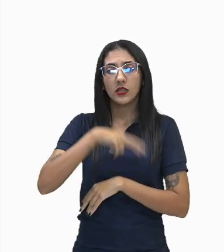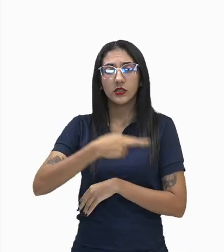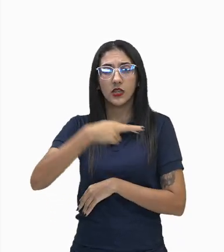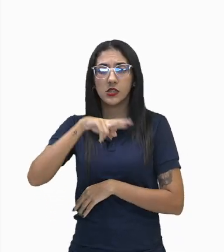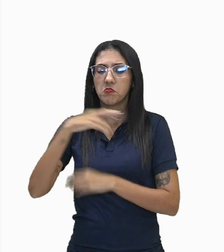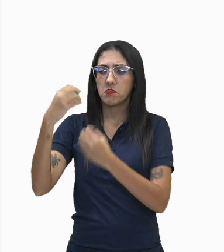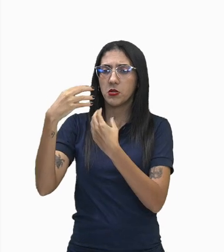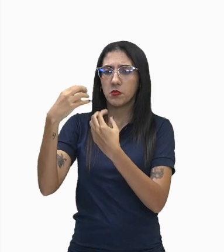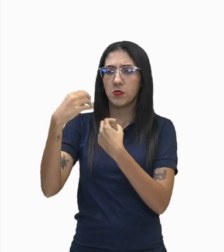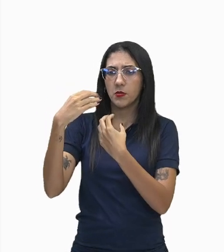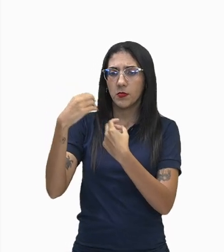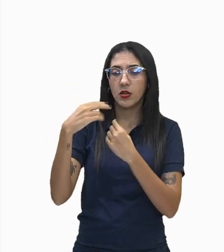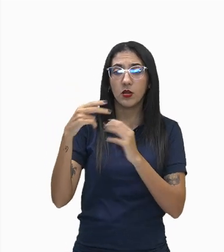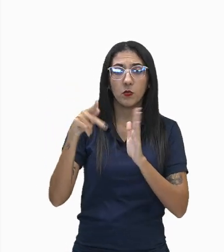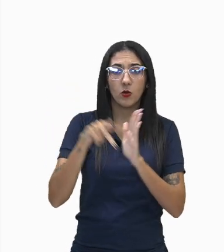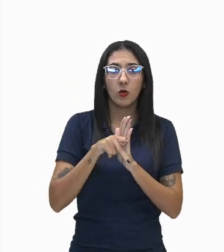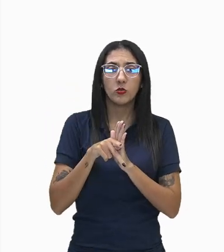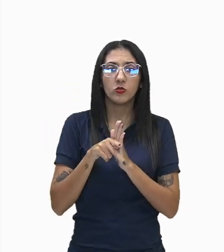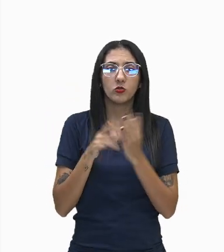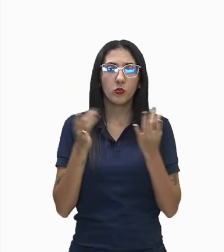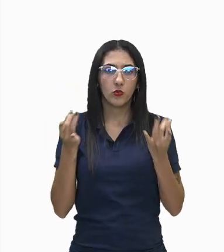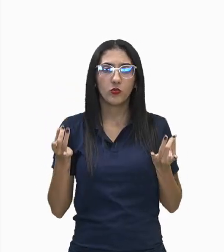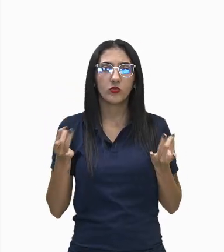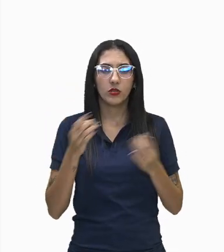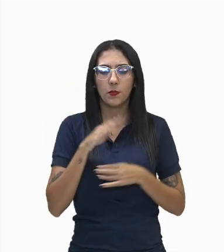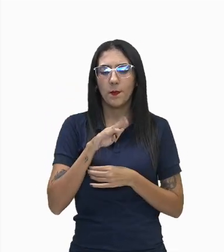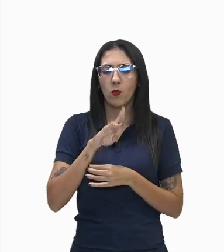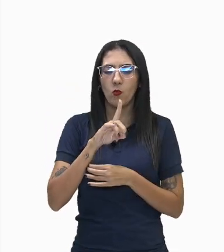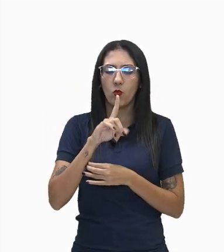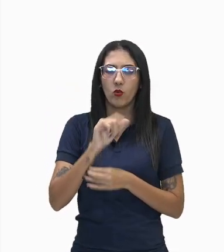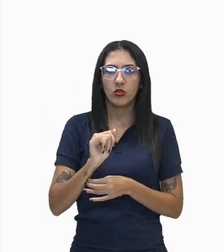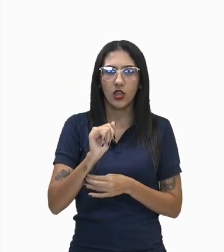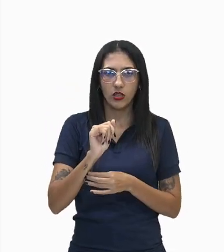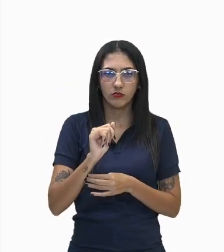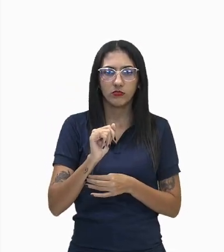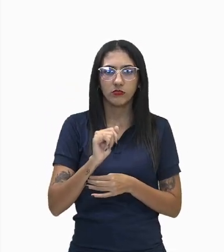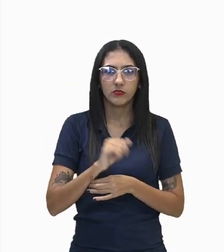ensinadas pelo budismo, né? Por isso caminho óctuplo, caminho